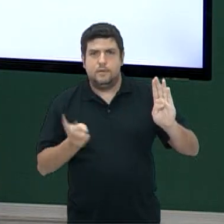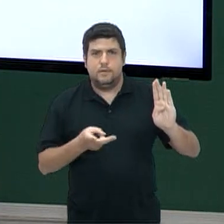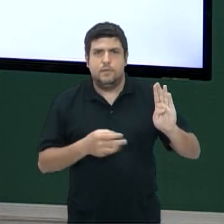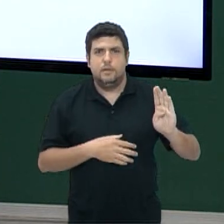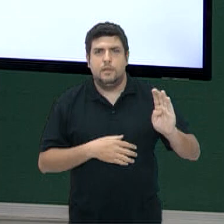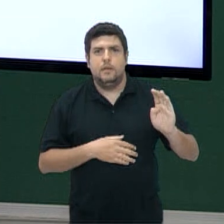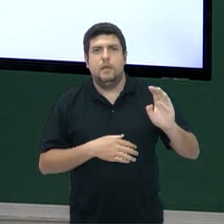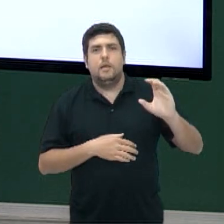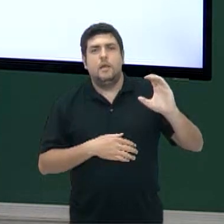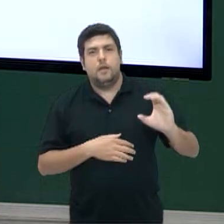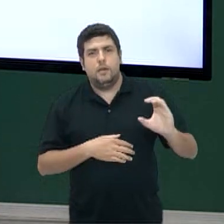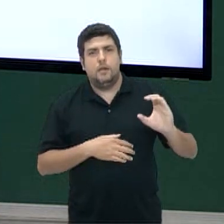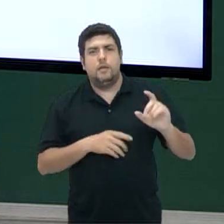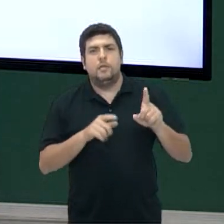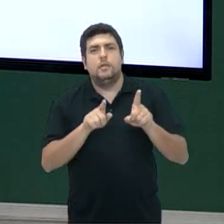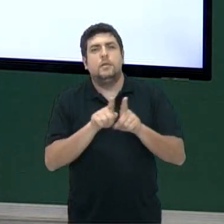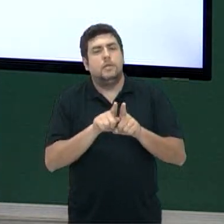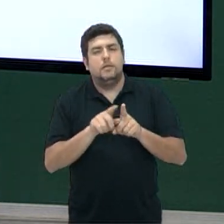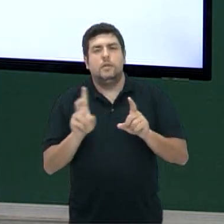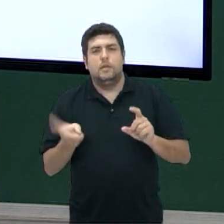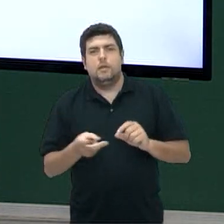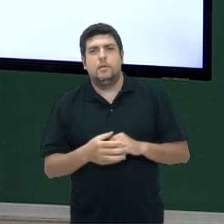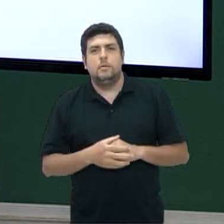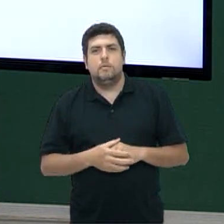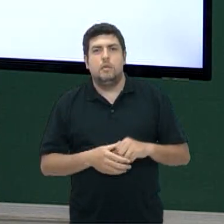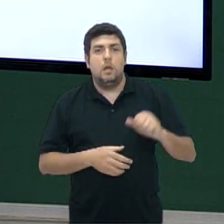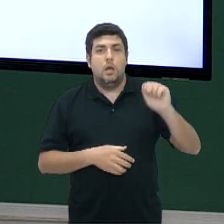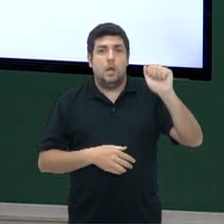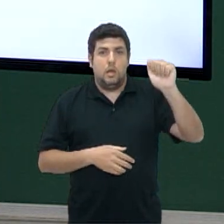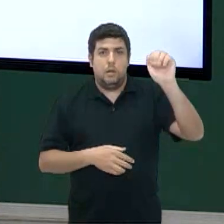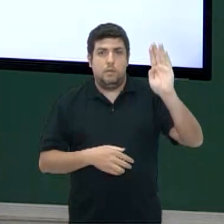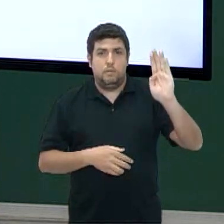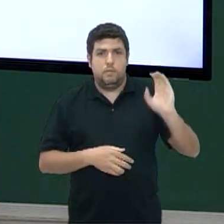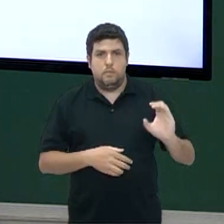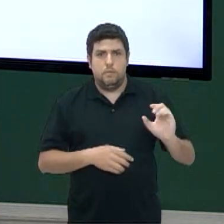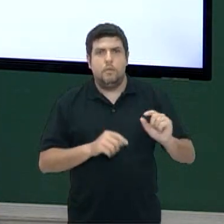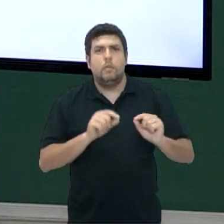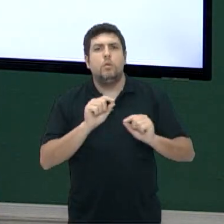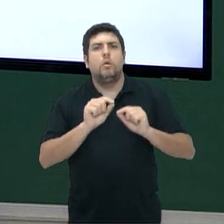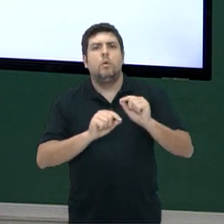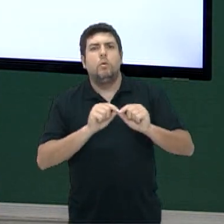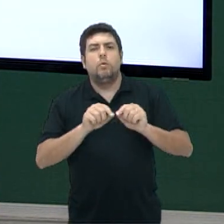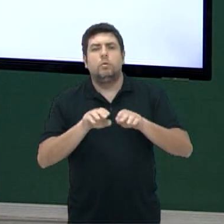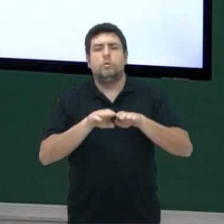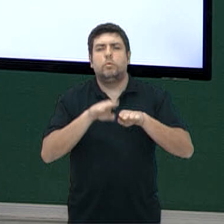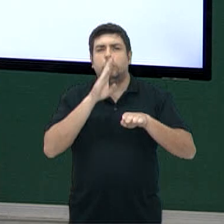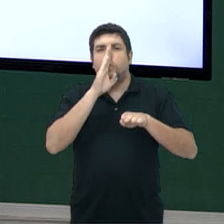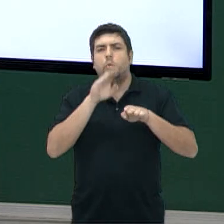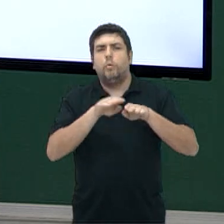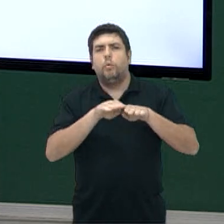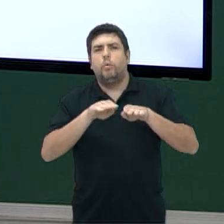quê? Porque a alternativa A, B e C tem os movimentos uniformes, certo?